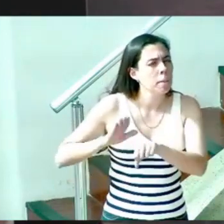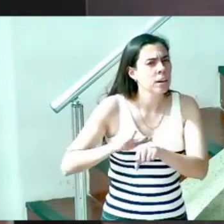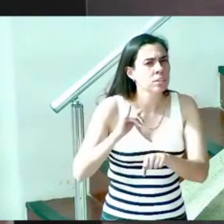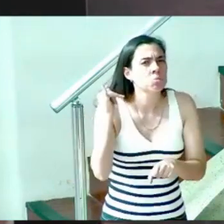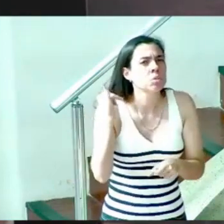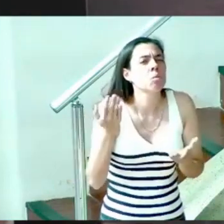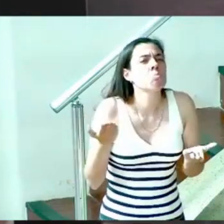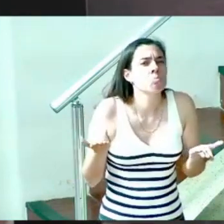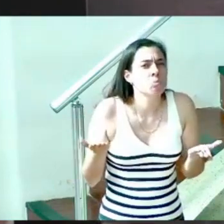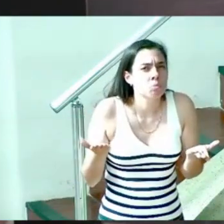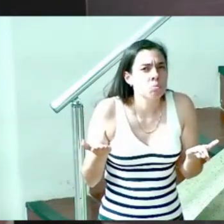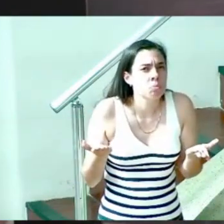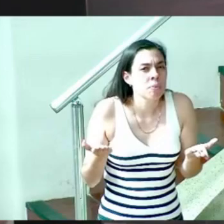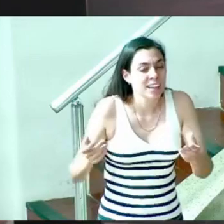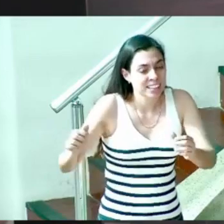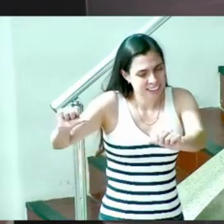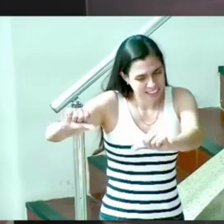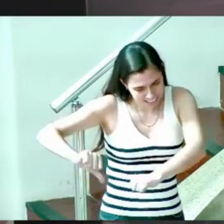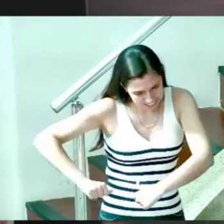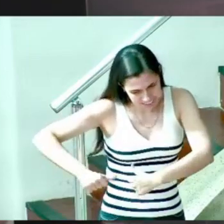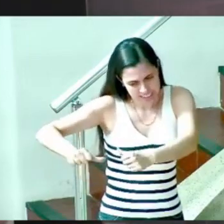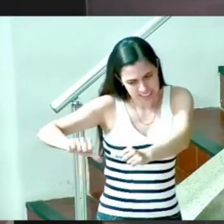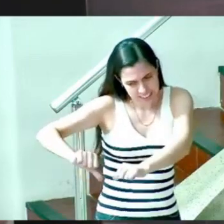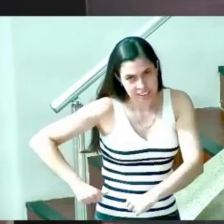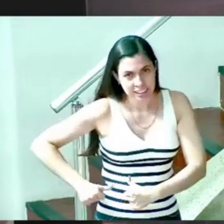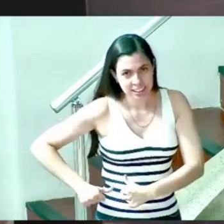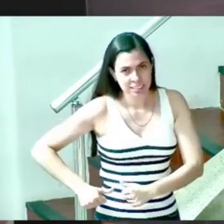a palavra tentação.